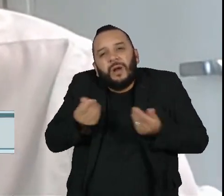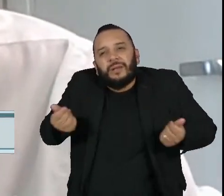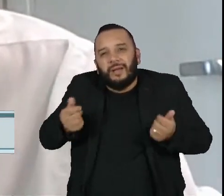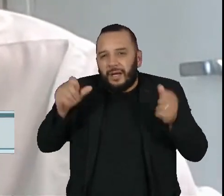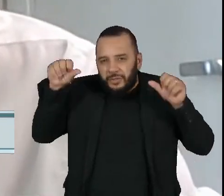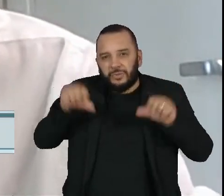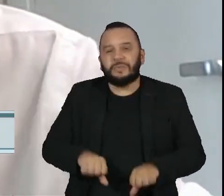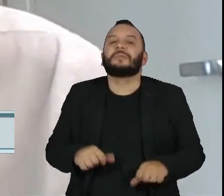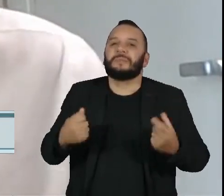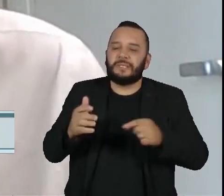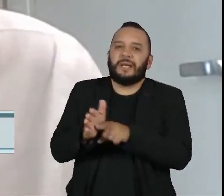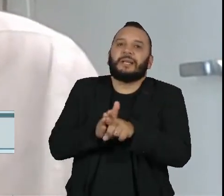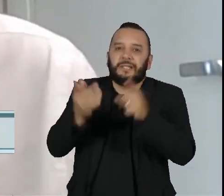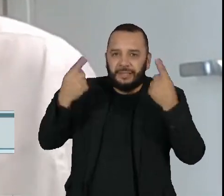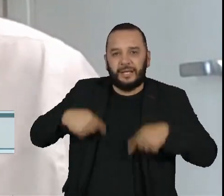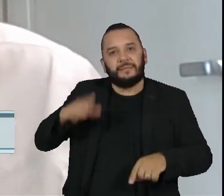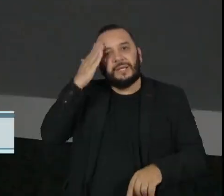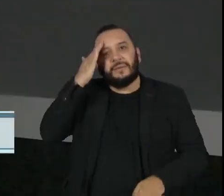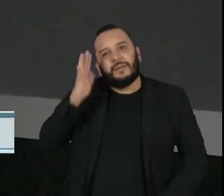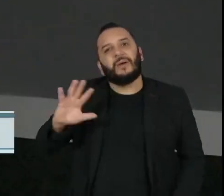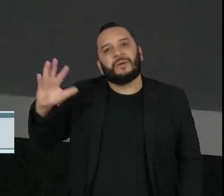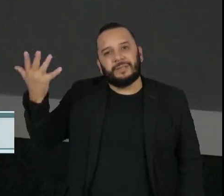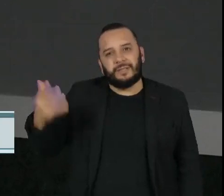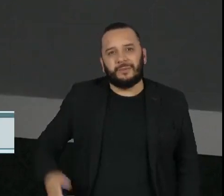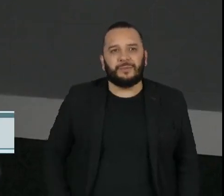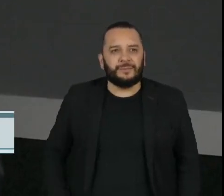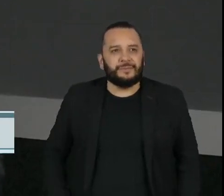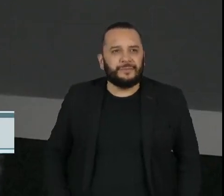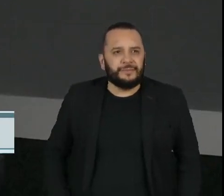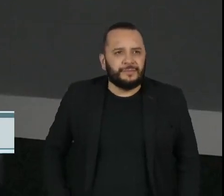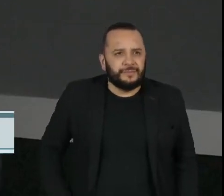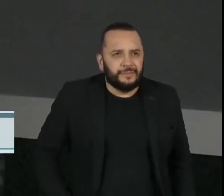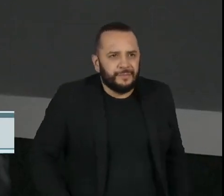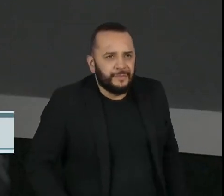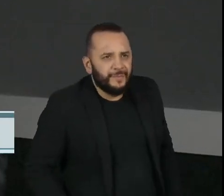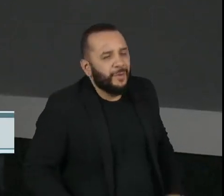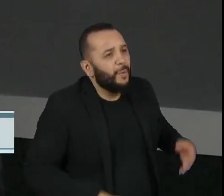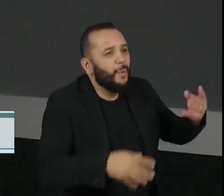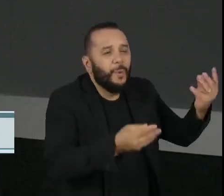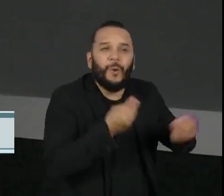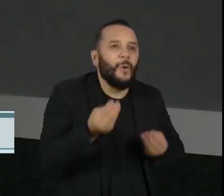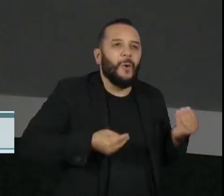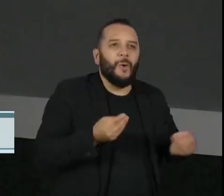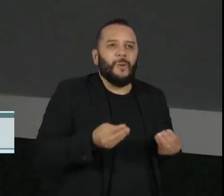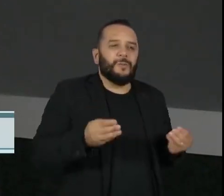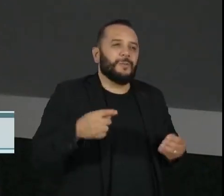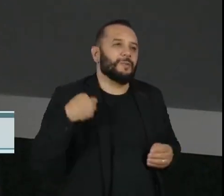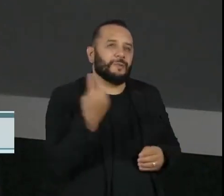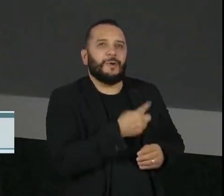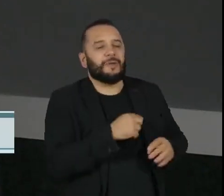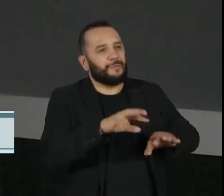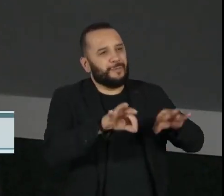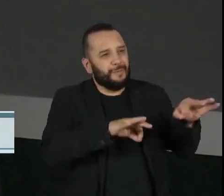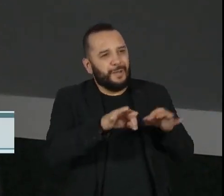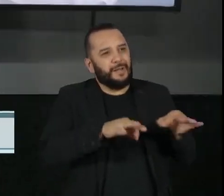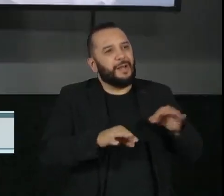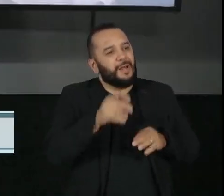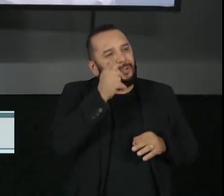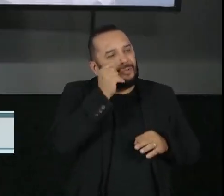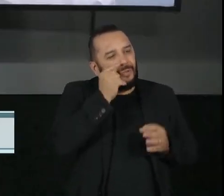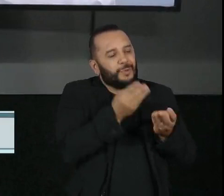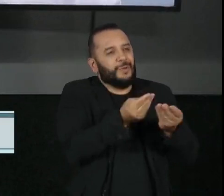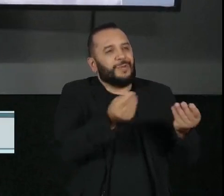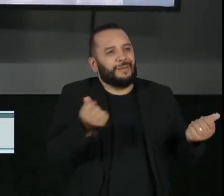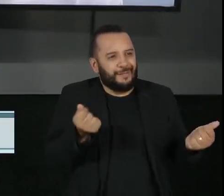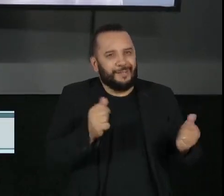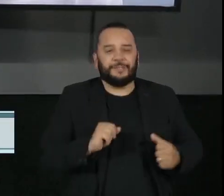mais aprofundada para saber o que está acontecendo. E como é que a gente consegue buscar preparar esse sono de qualidade? De um